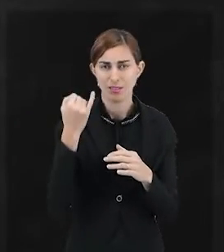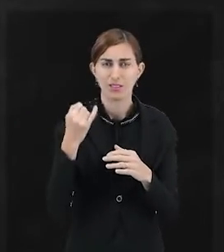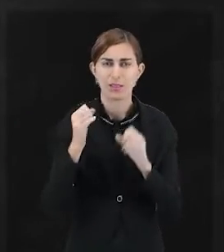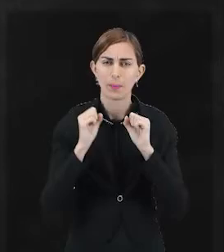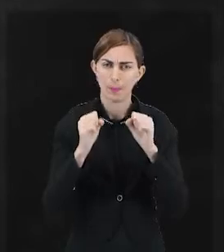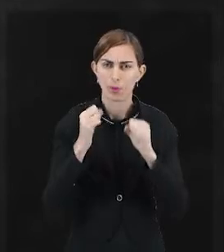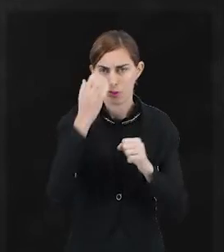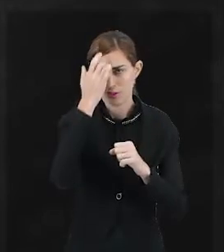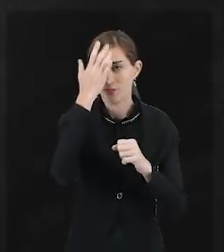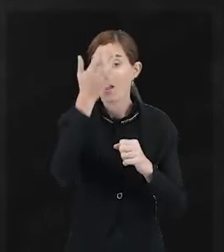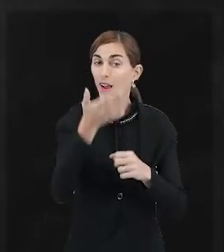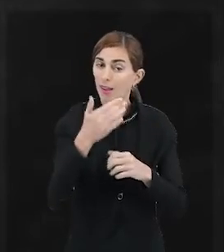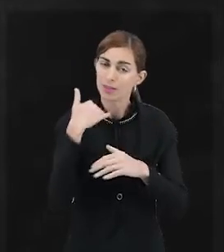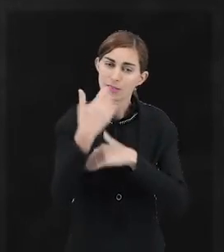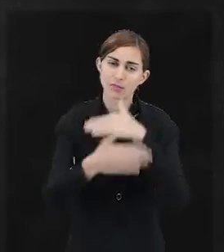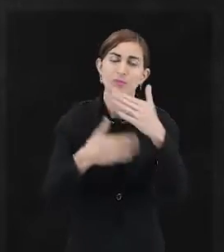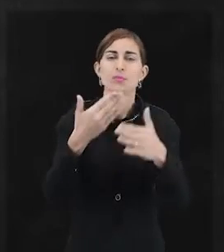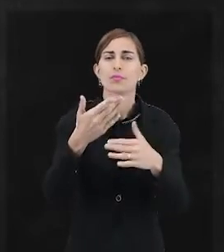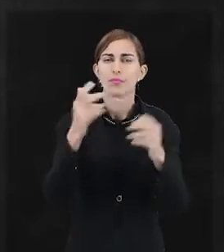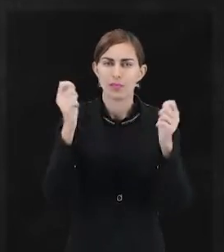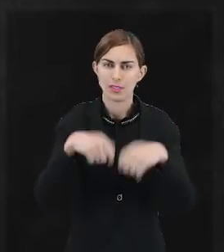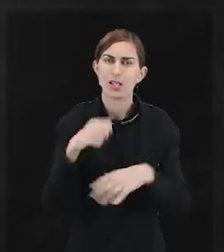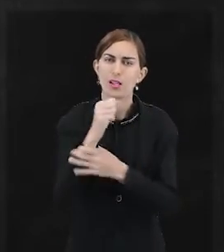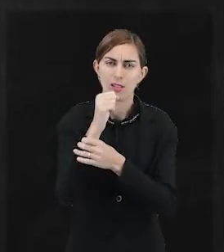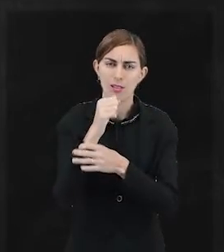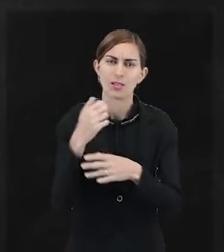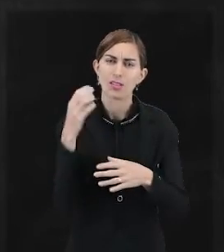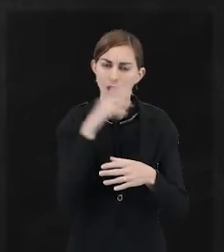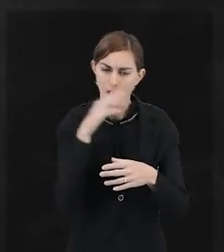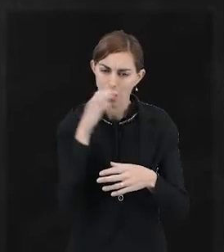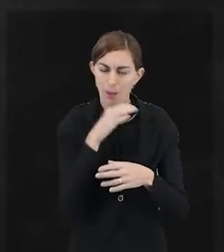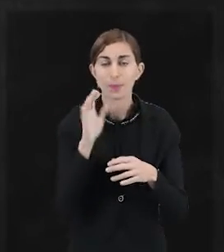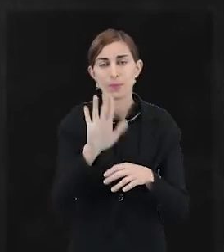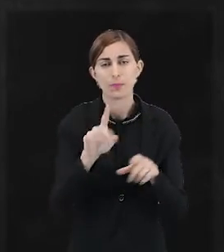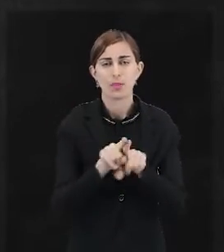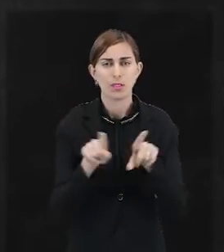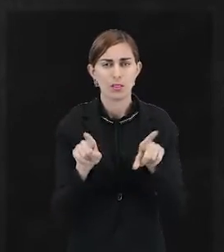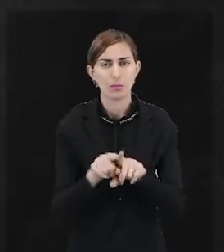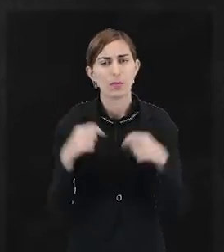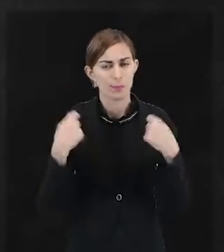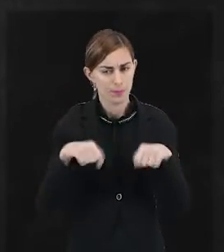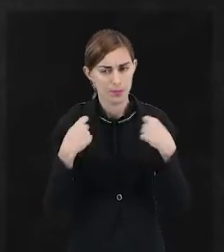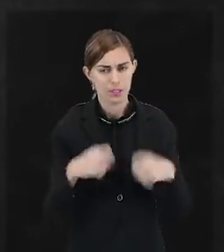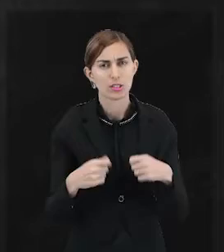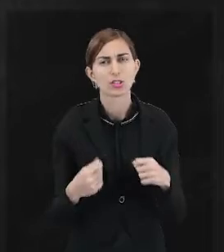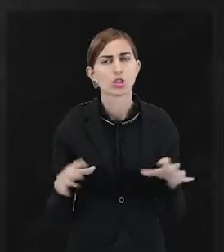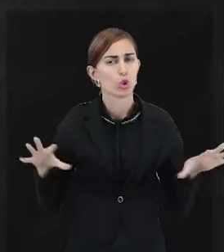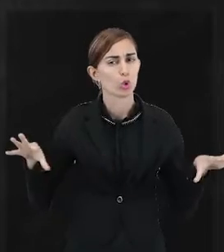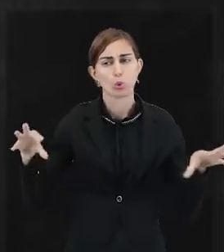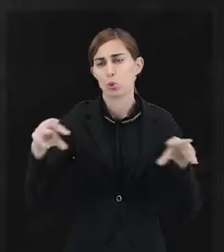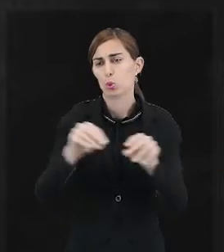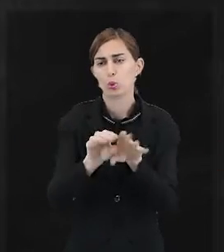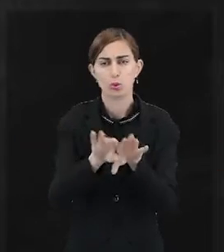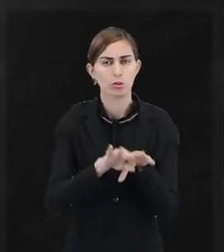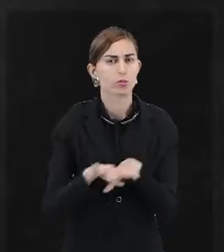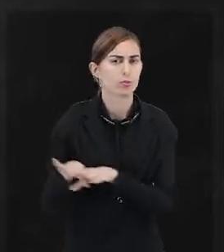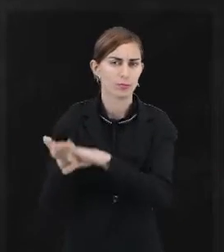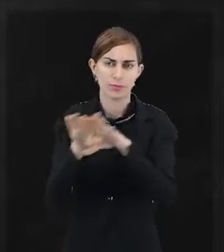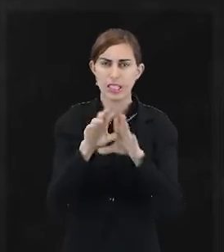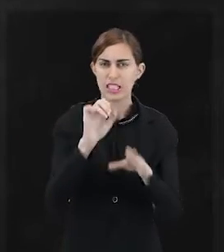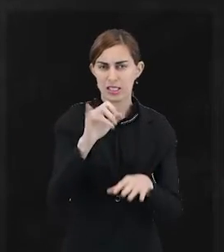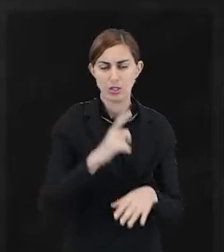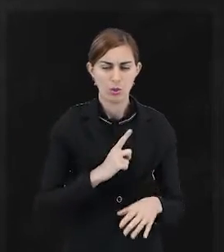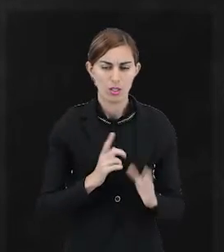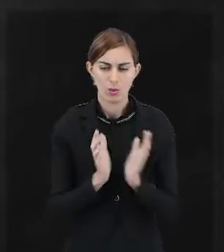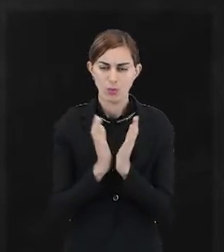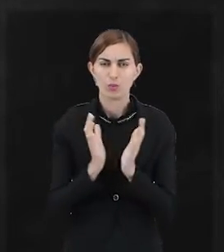pode ser um facilitador do processo, porque garante uma maior agilidade, mas ao mesmo tempo ele precisa contemplar todos os envolvidos. Se eu